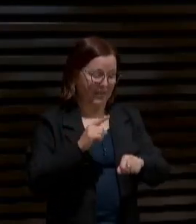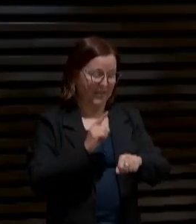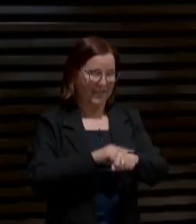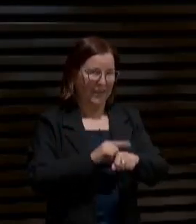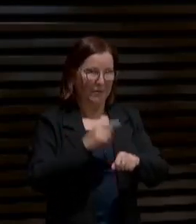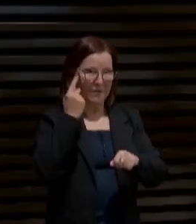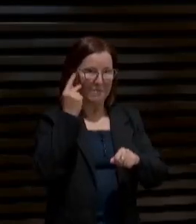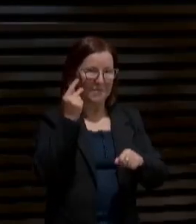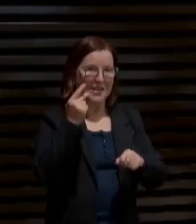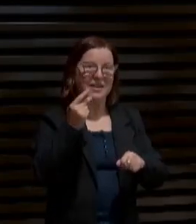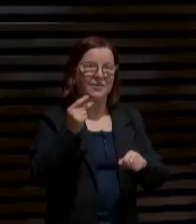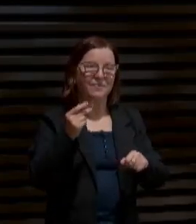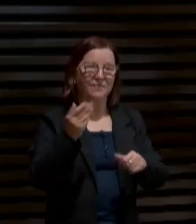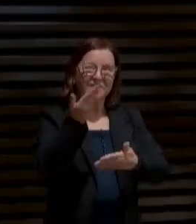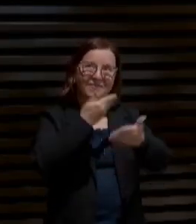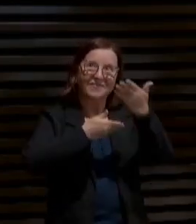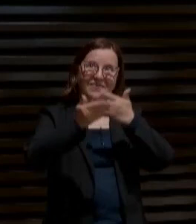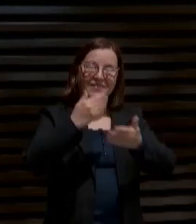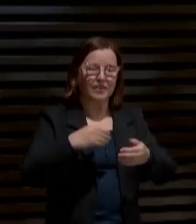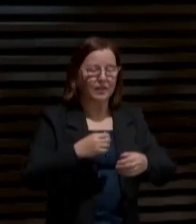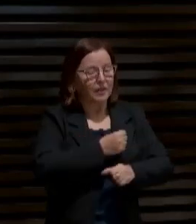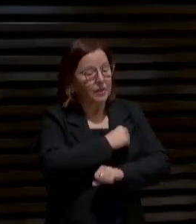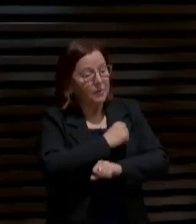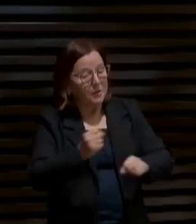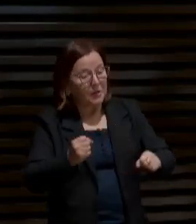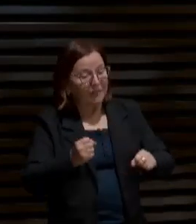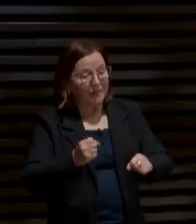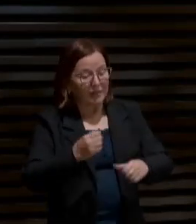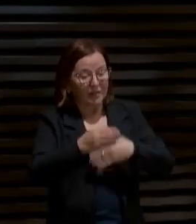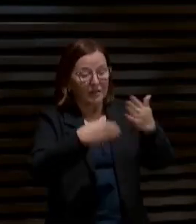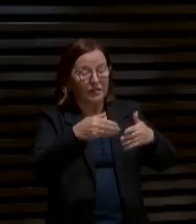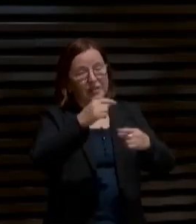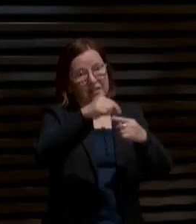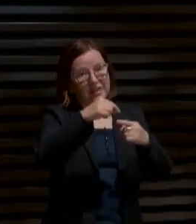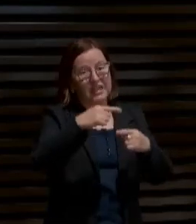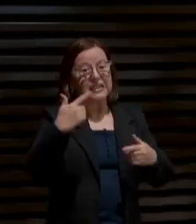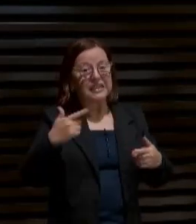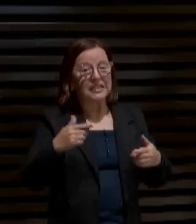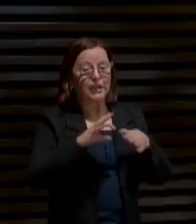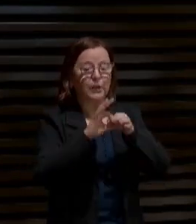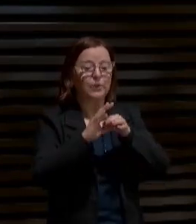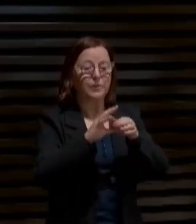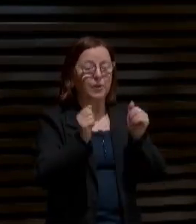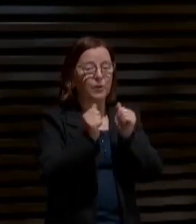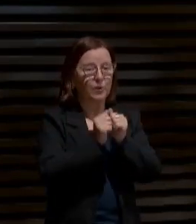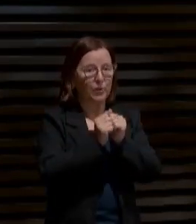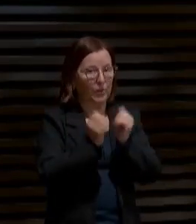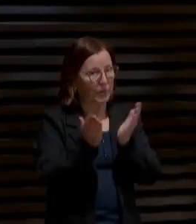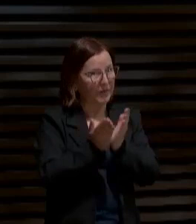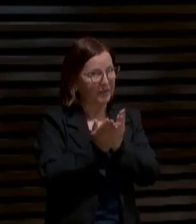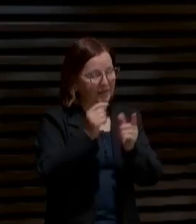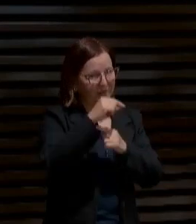impossível crescer em santidade sem estar em comunhão com os santos o como alguns dizem ser intensa